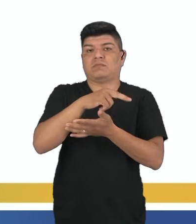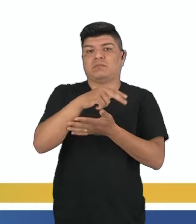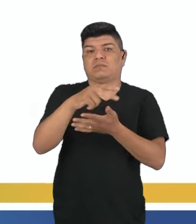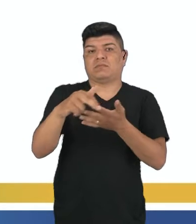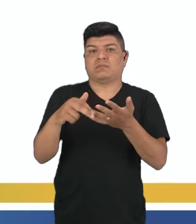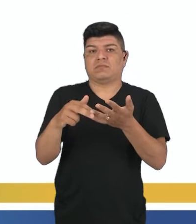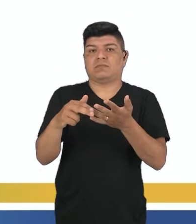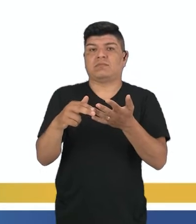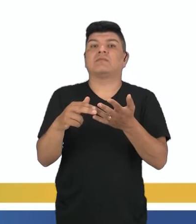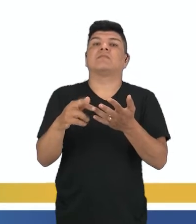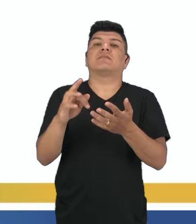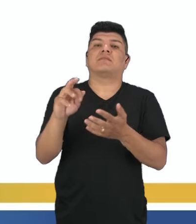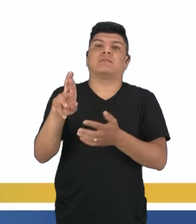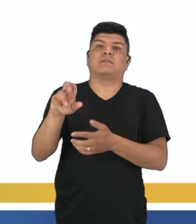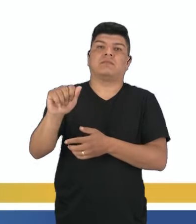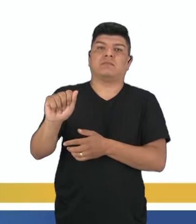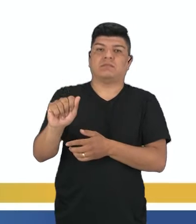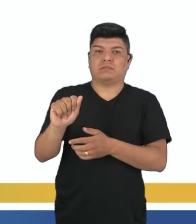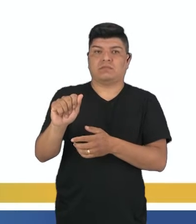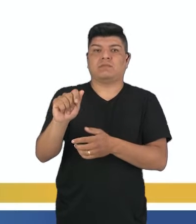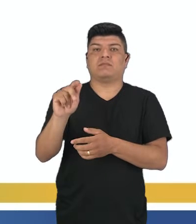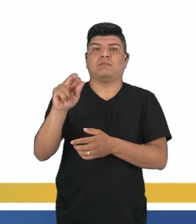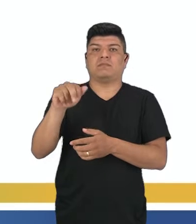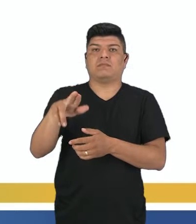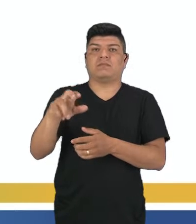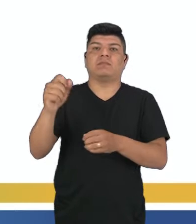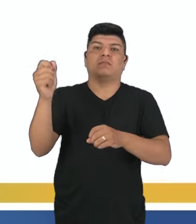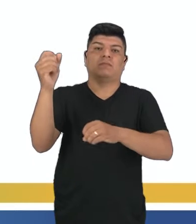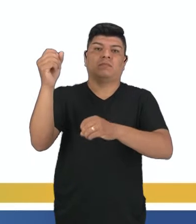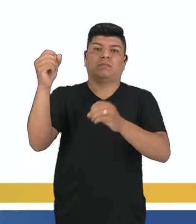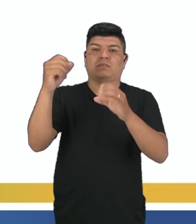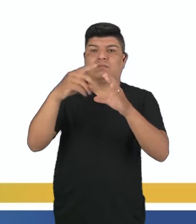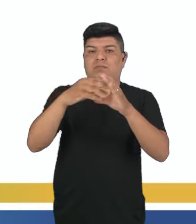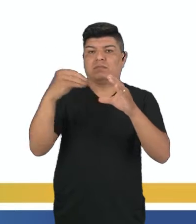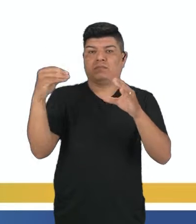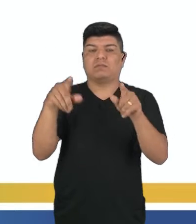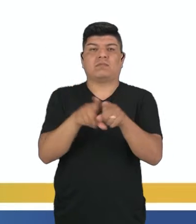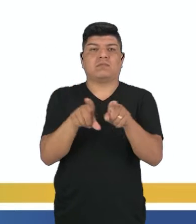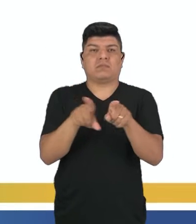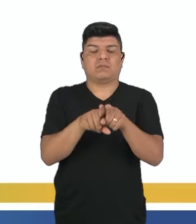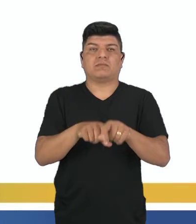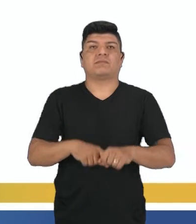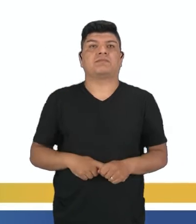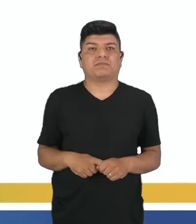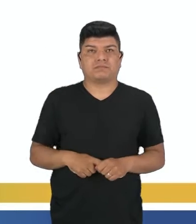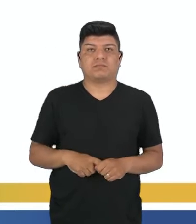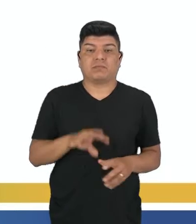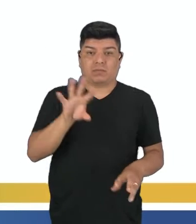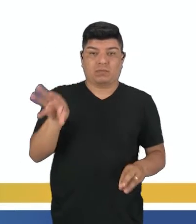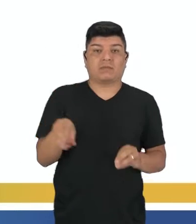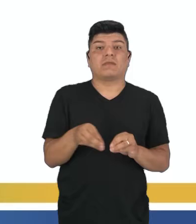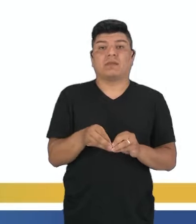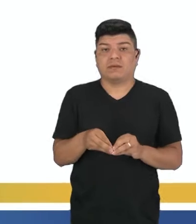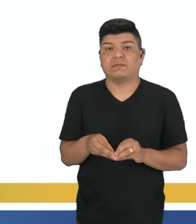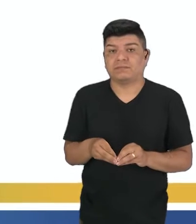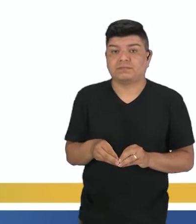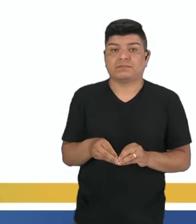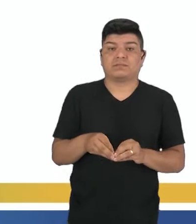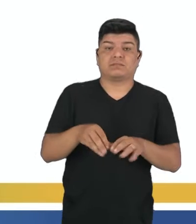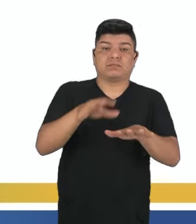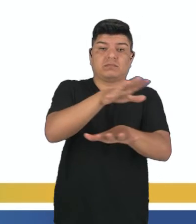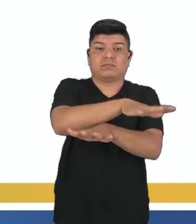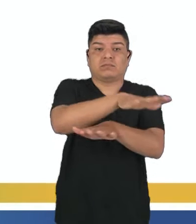de flora e fauna própria. Nossa, professora, que coisa extensa! Para resumir, pessoal, o